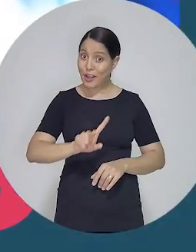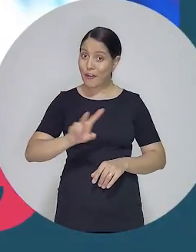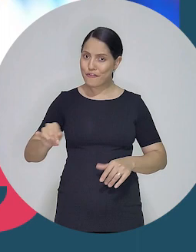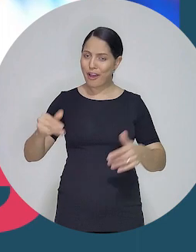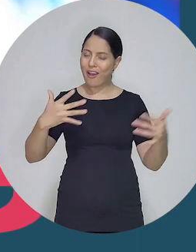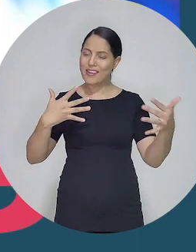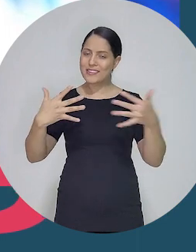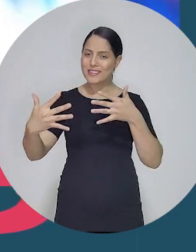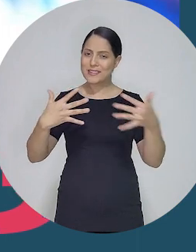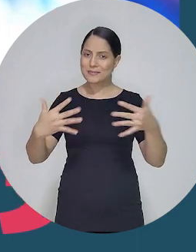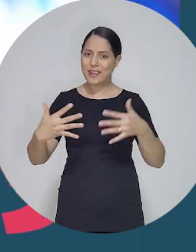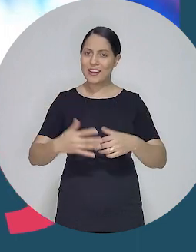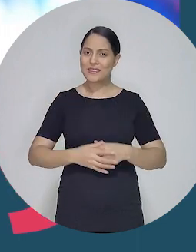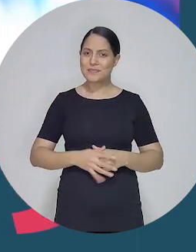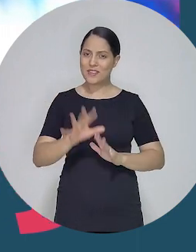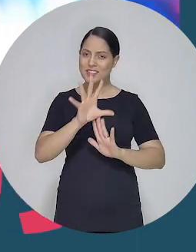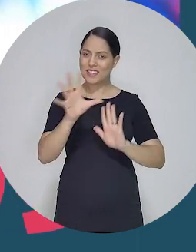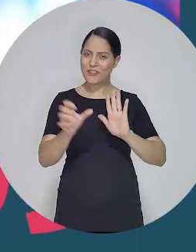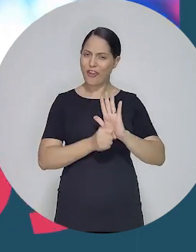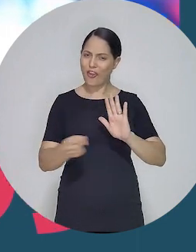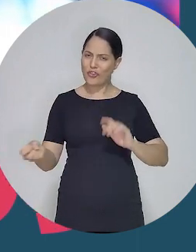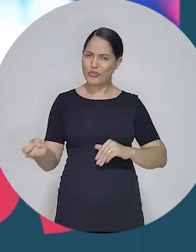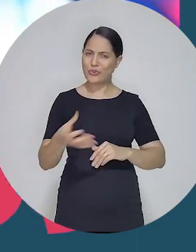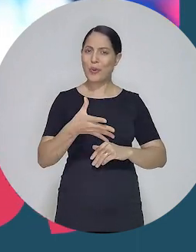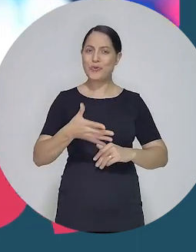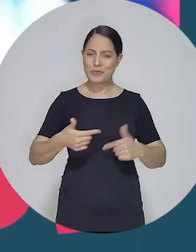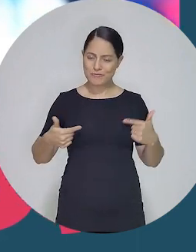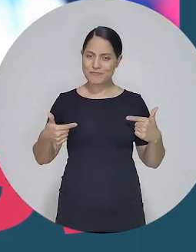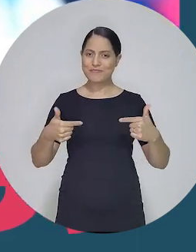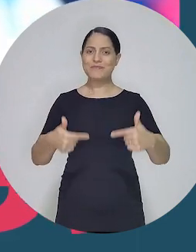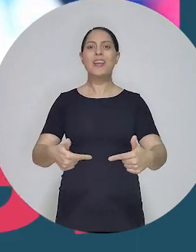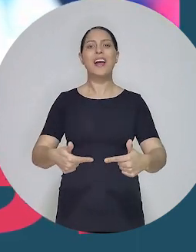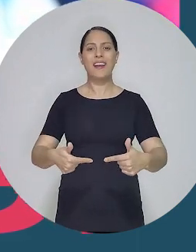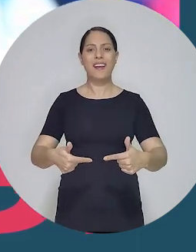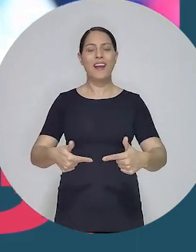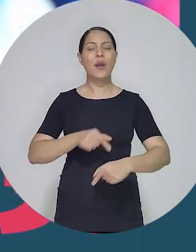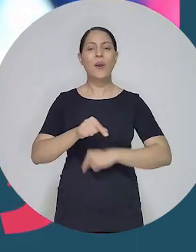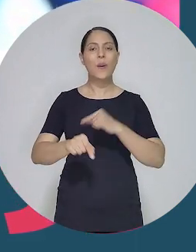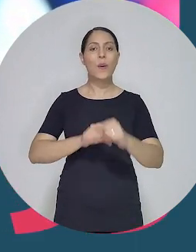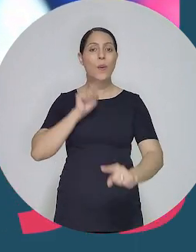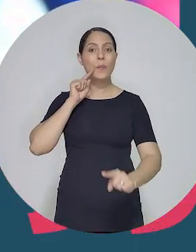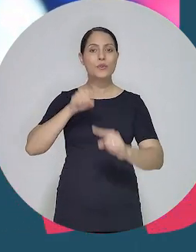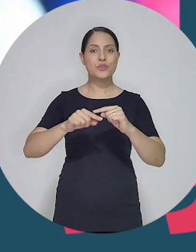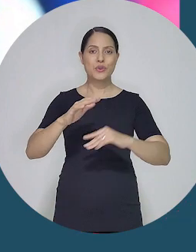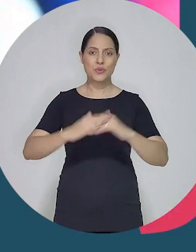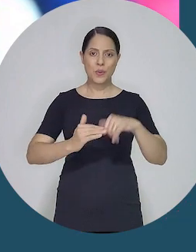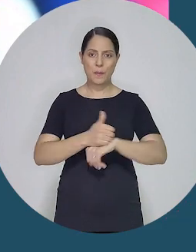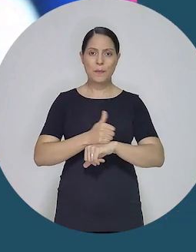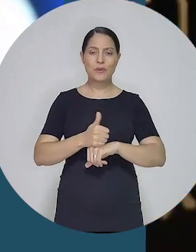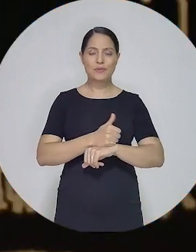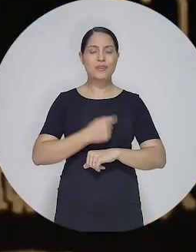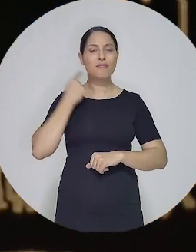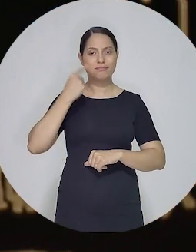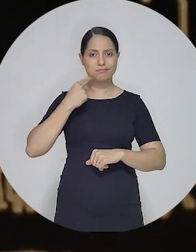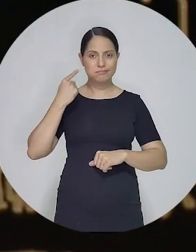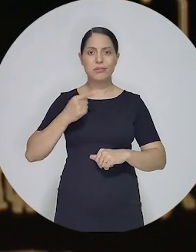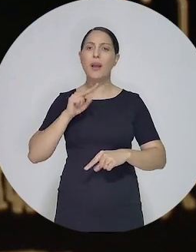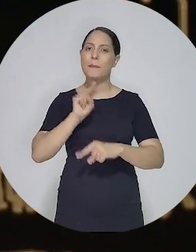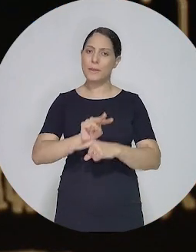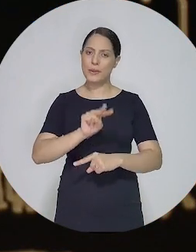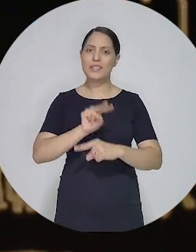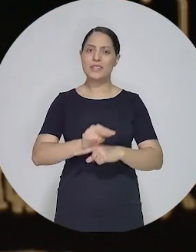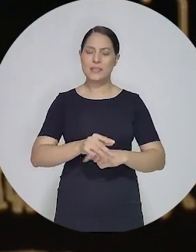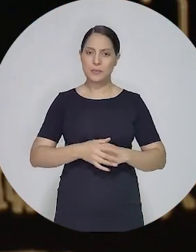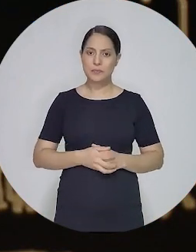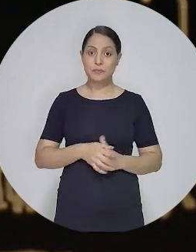seguirá pela transparência, ressignificação da advocacia e pela proteção do exercício legal da profissão. O